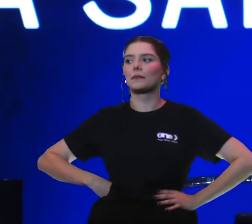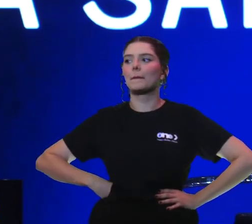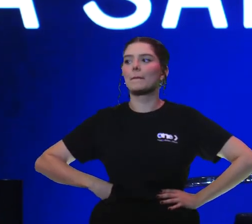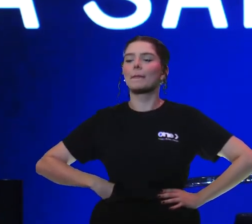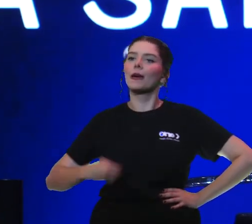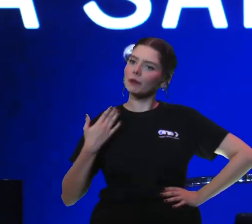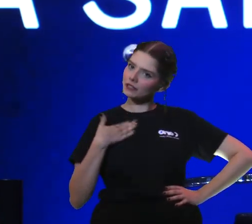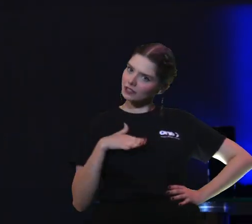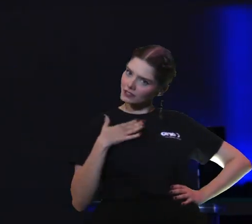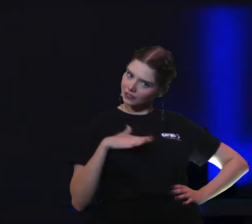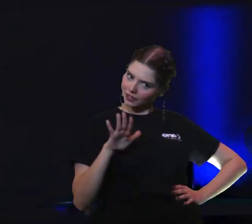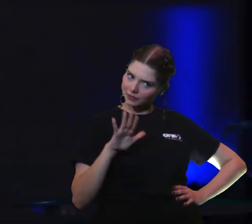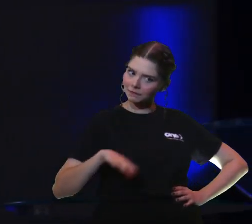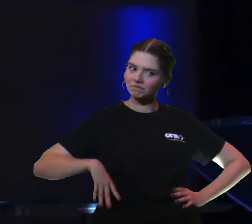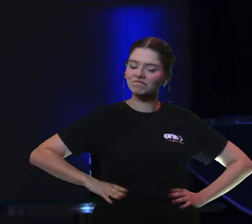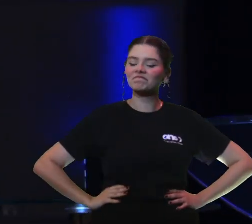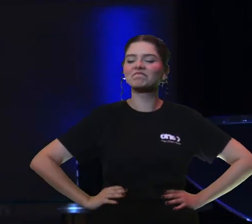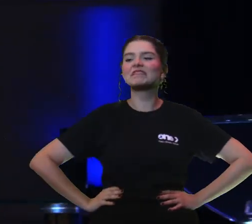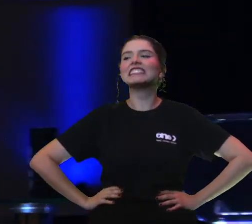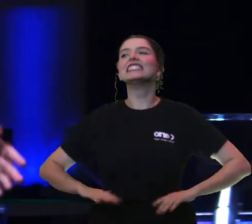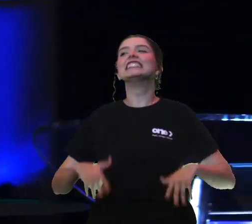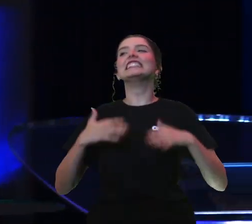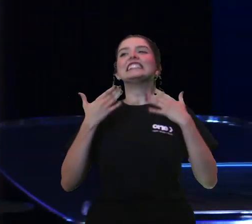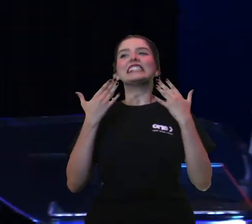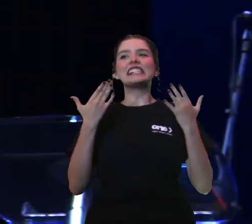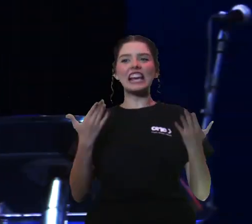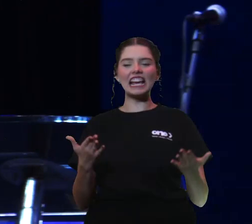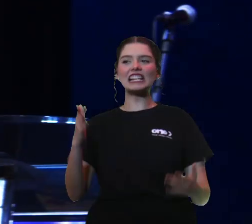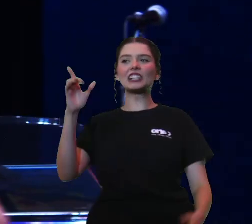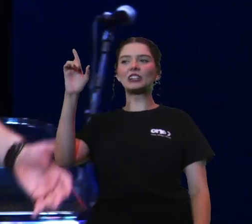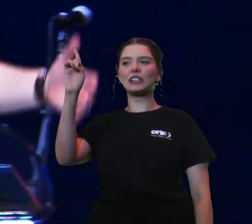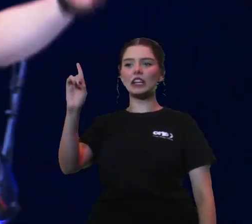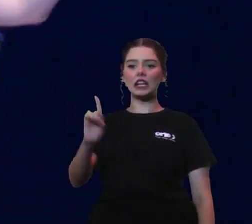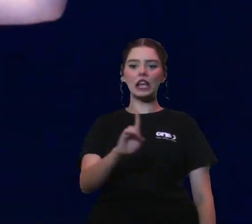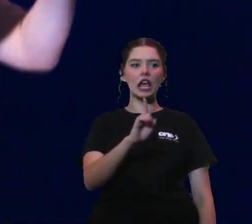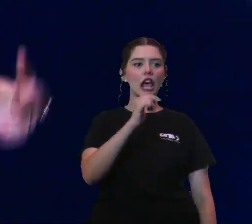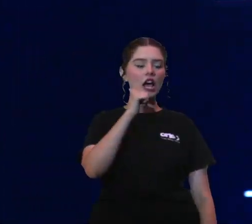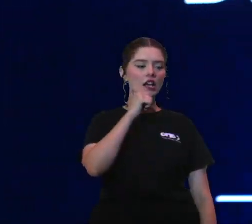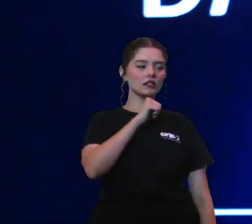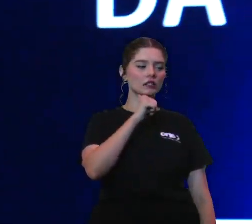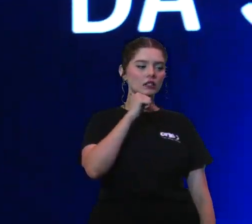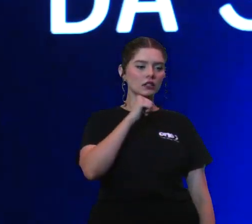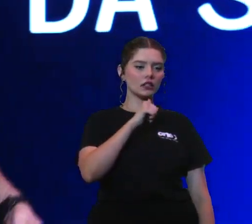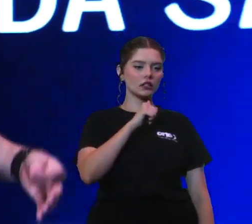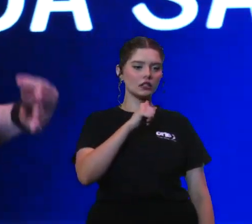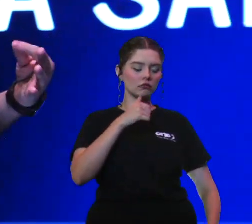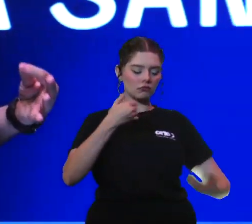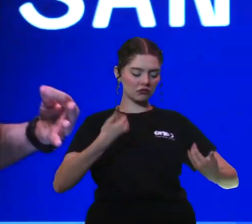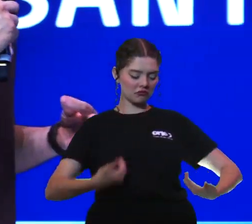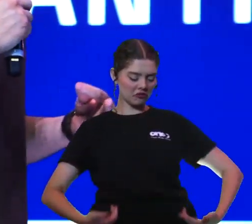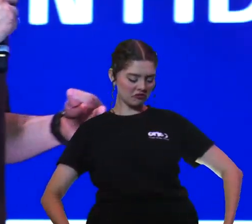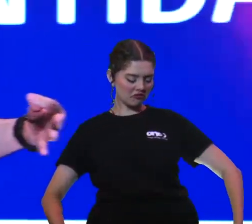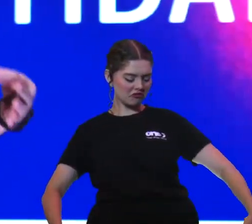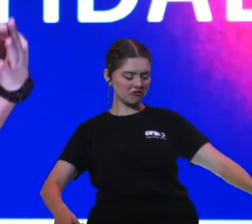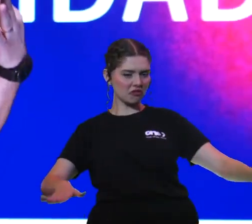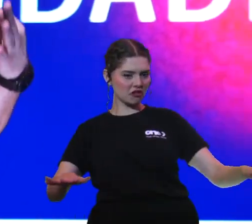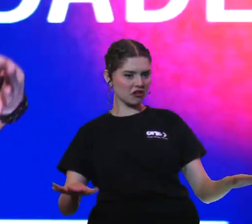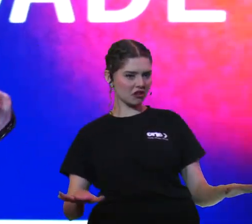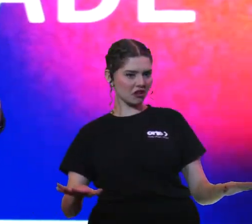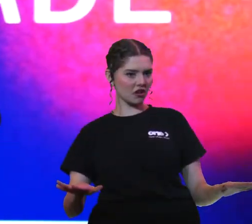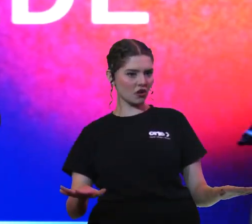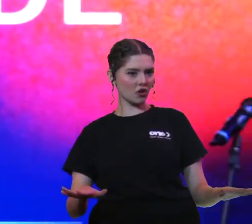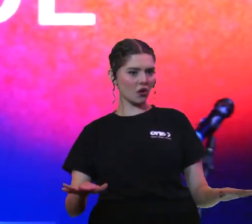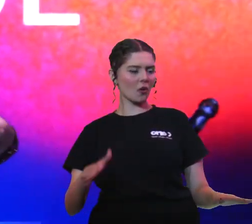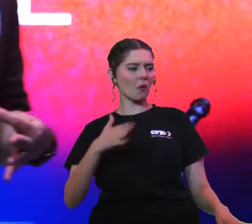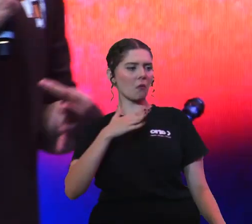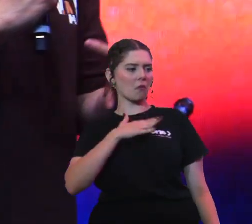para descansar. E aí, quando eu desci no saguão do hotel, gente, as mulheres tudo de vestido. O cara, que era meu